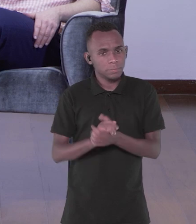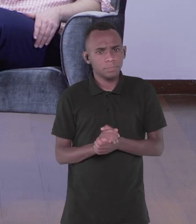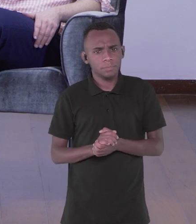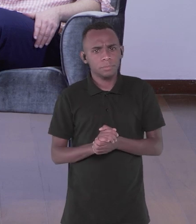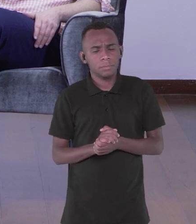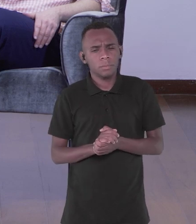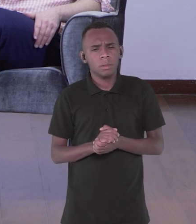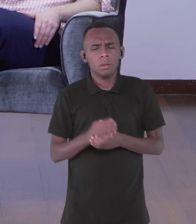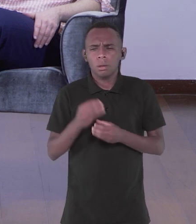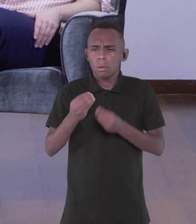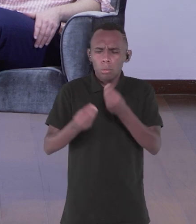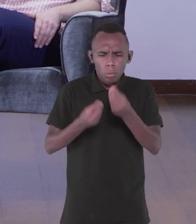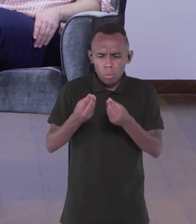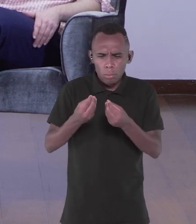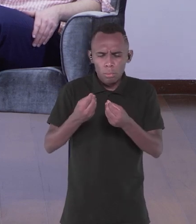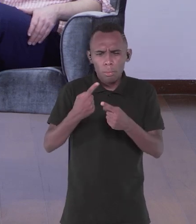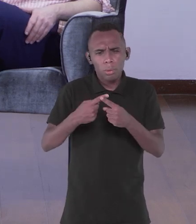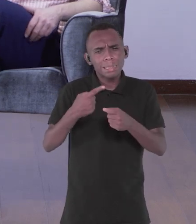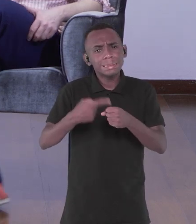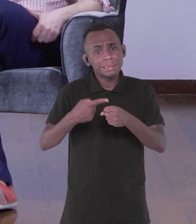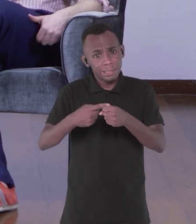cidade que fala 4 línguas ao mesmo tempo?